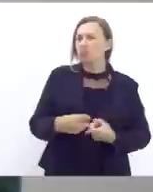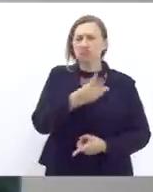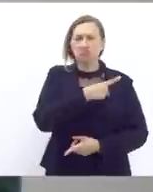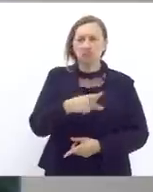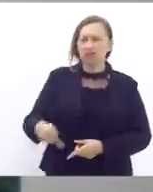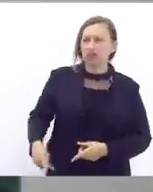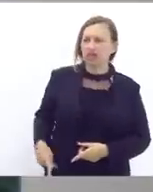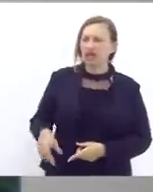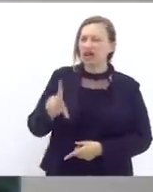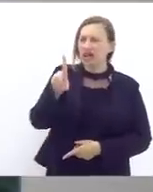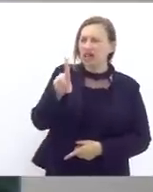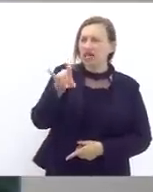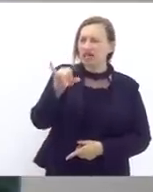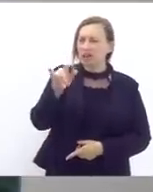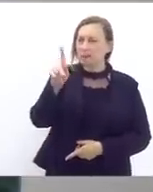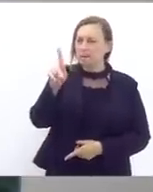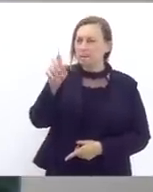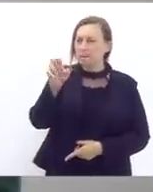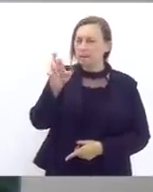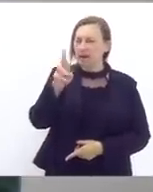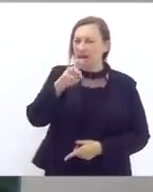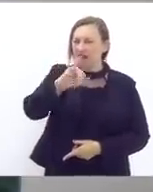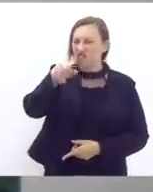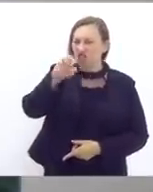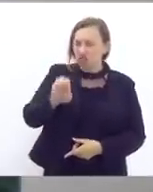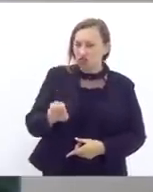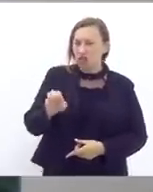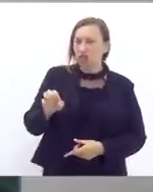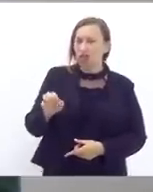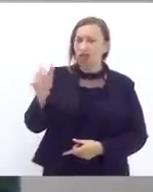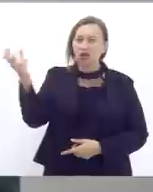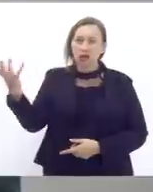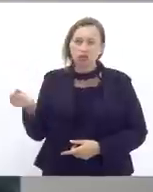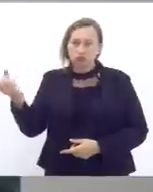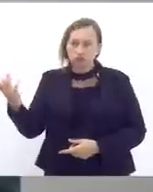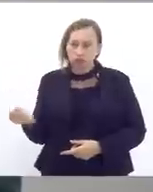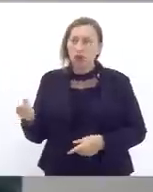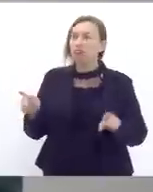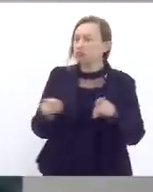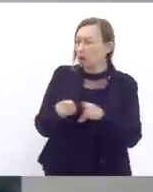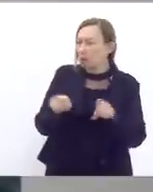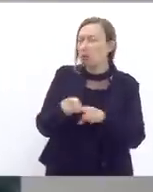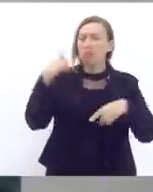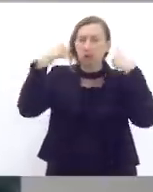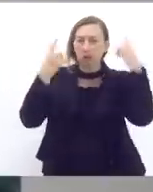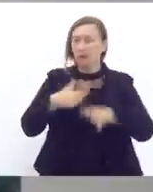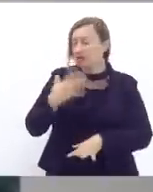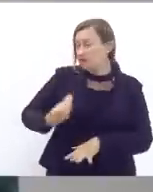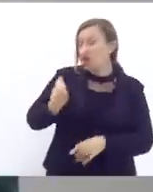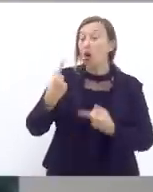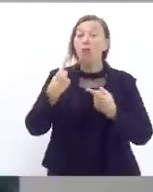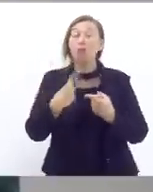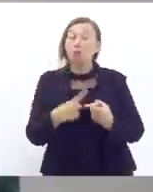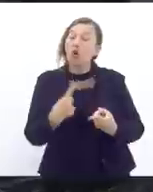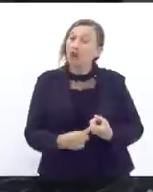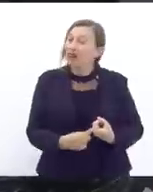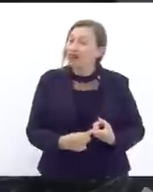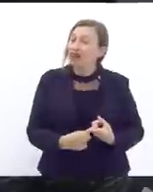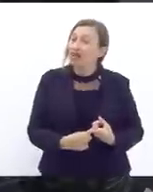da de perto essa questão dos pensionistas das pensionistas também preocupa muito porque